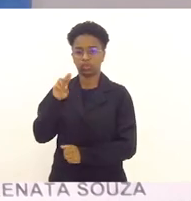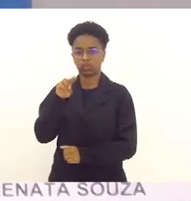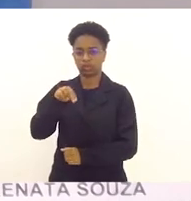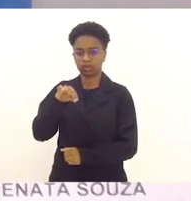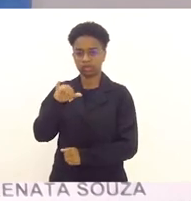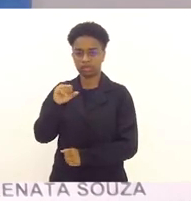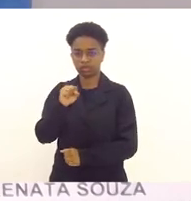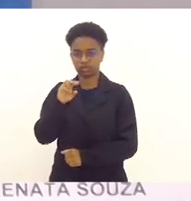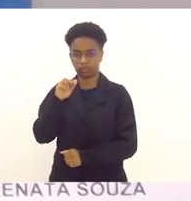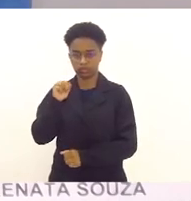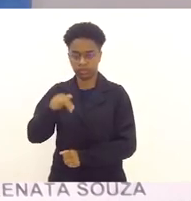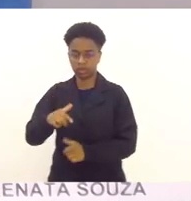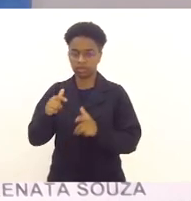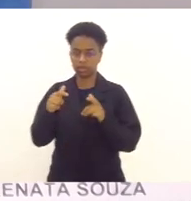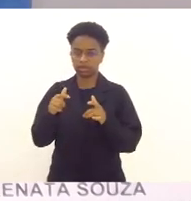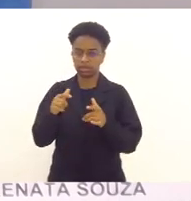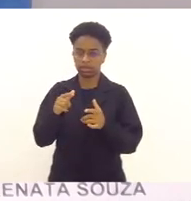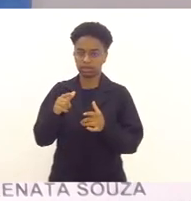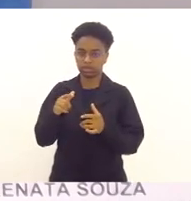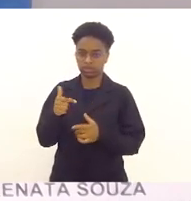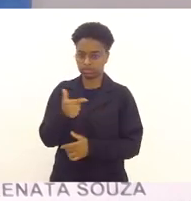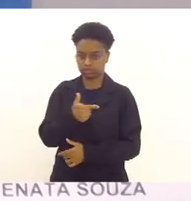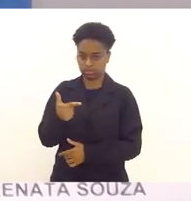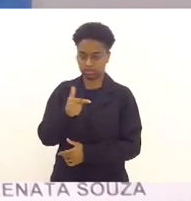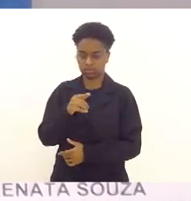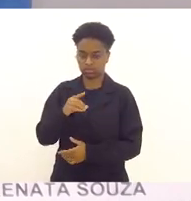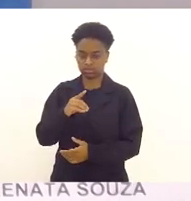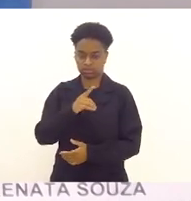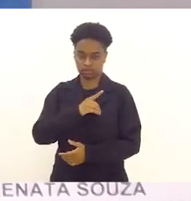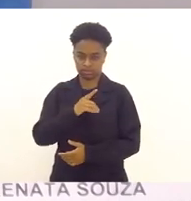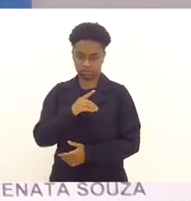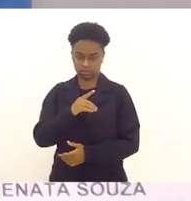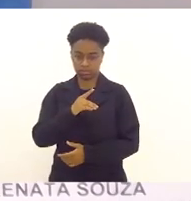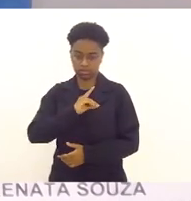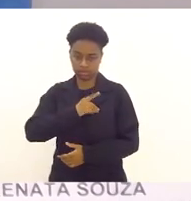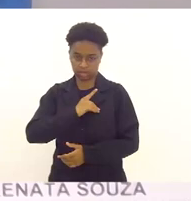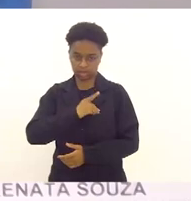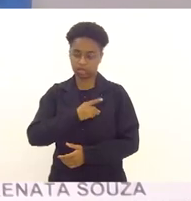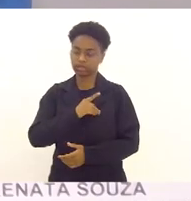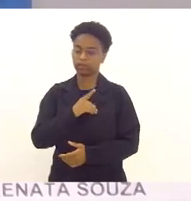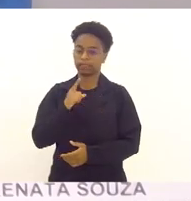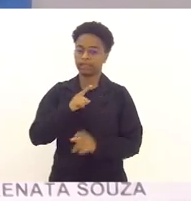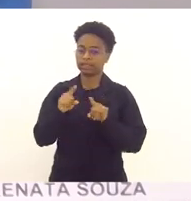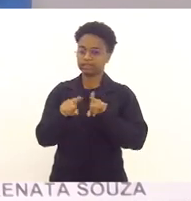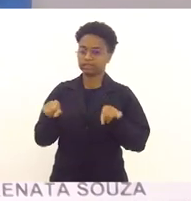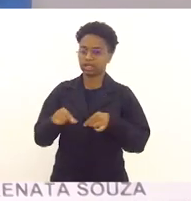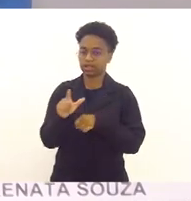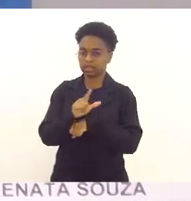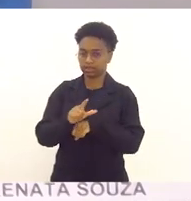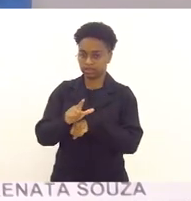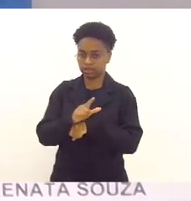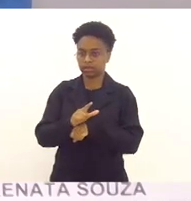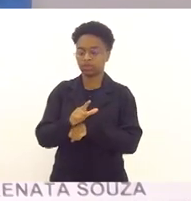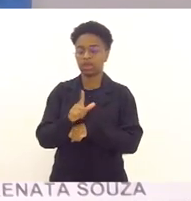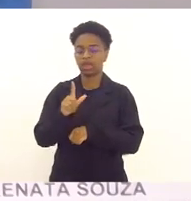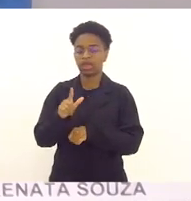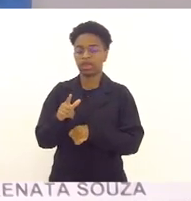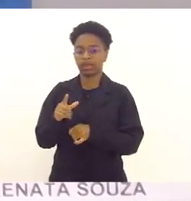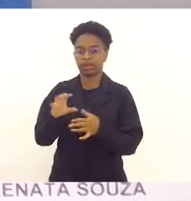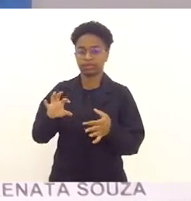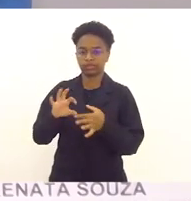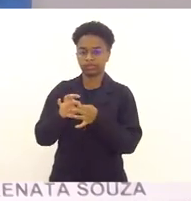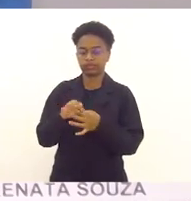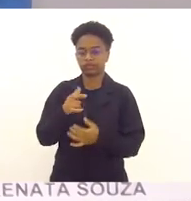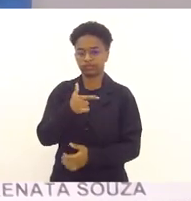ali na 22 DP de uma sala lilás ali que referencia o vigésimo primeiro batalhão